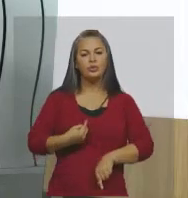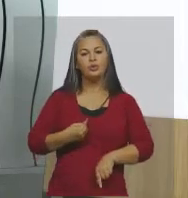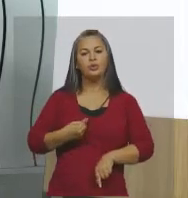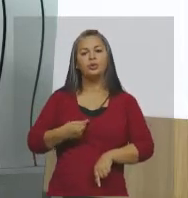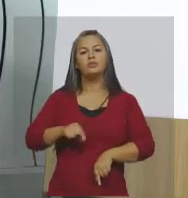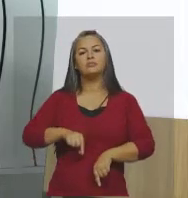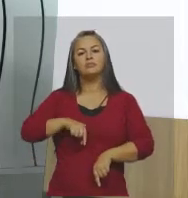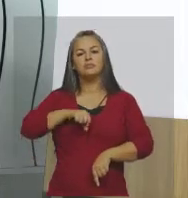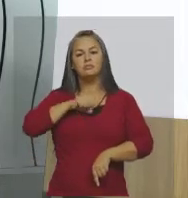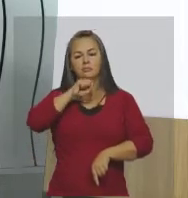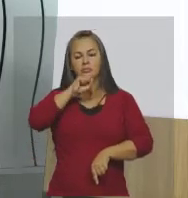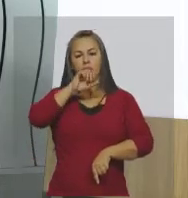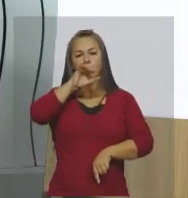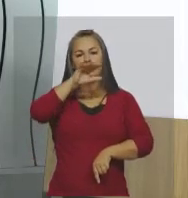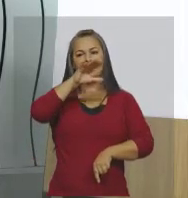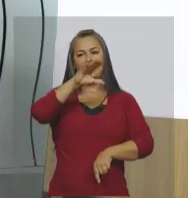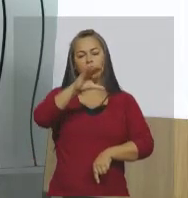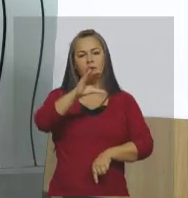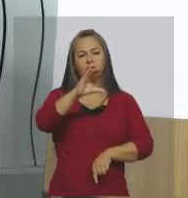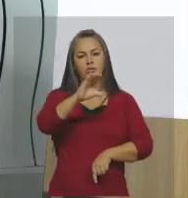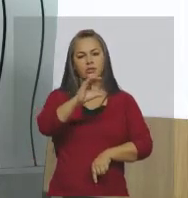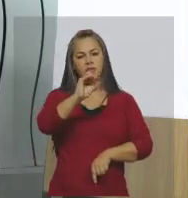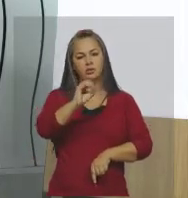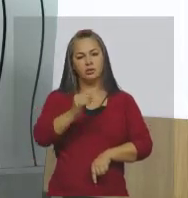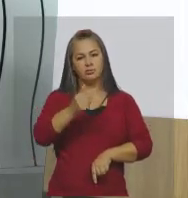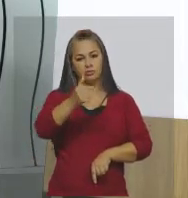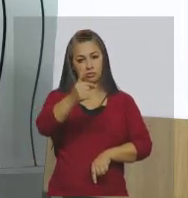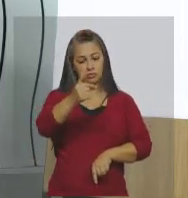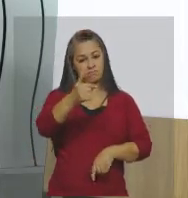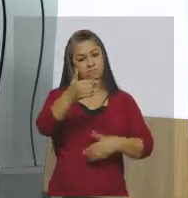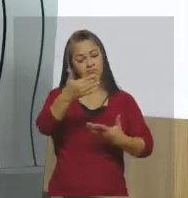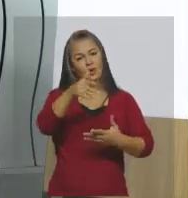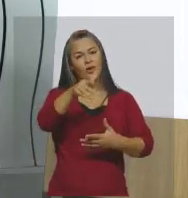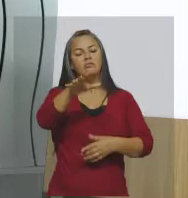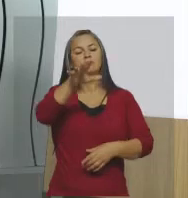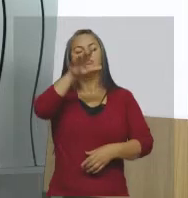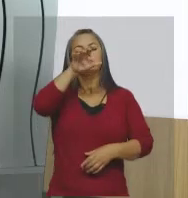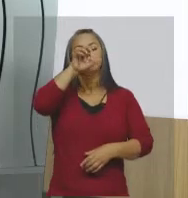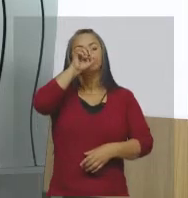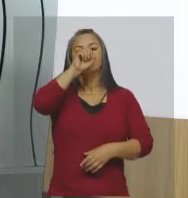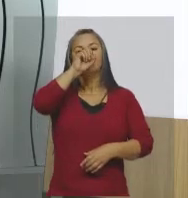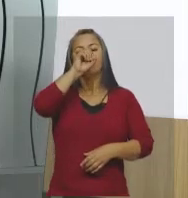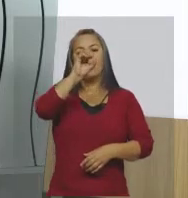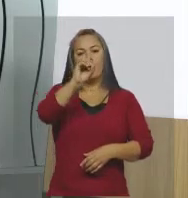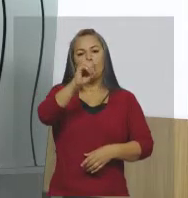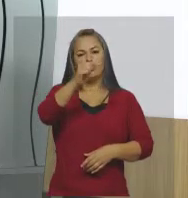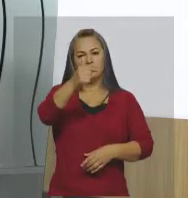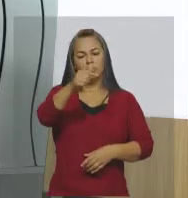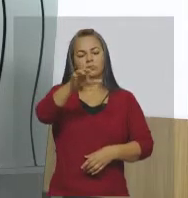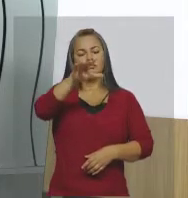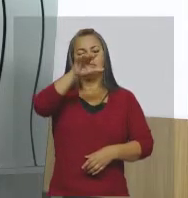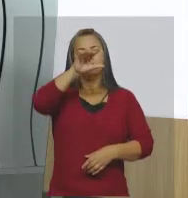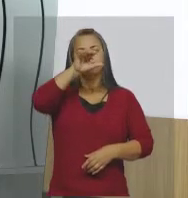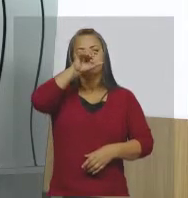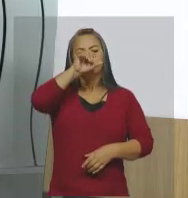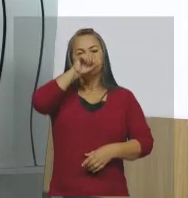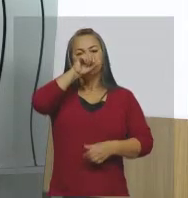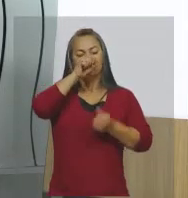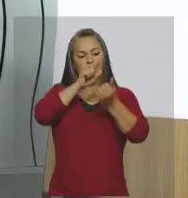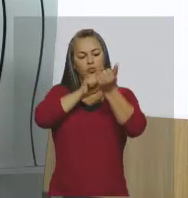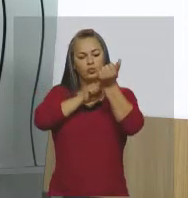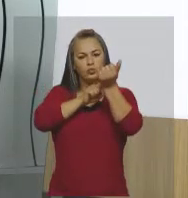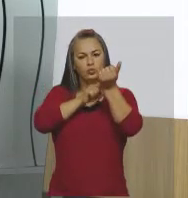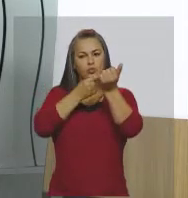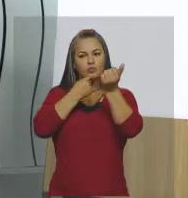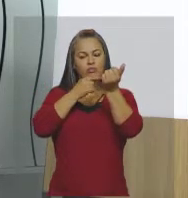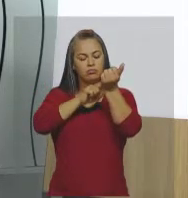metabolismo, para depois a gente jogar fora na expiração. Então eu inspiro, lá nos alvéolos o oxigênio passa para os